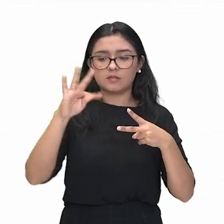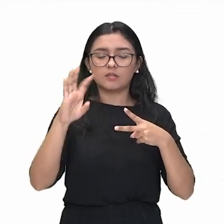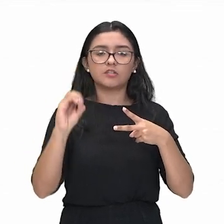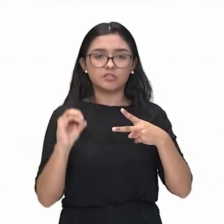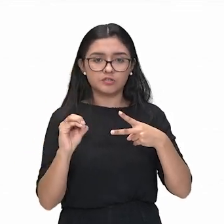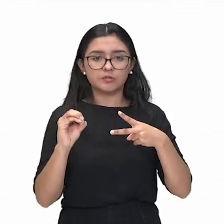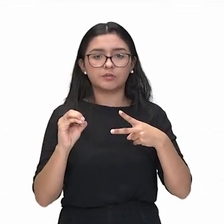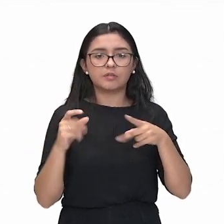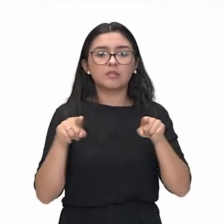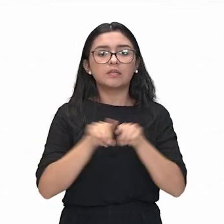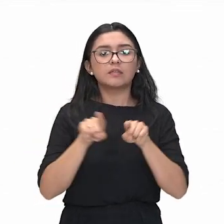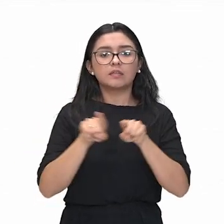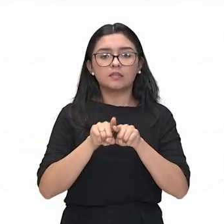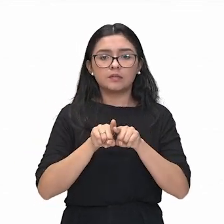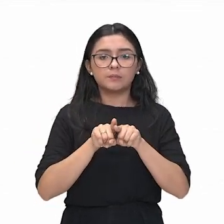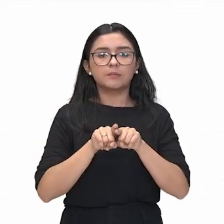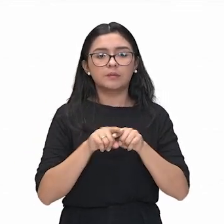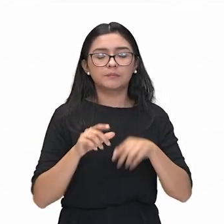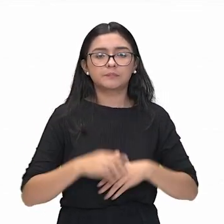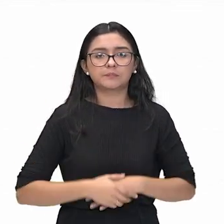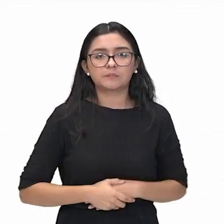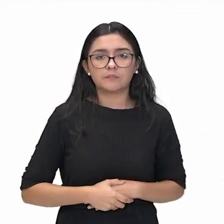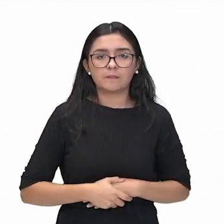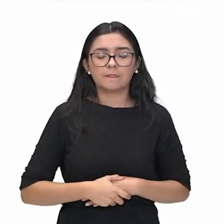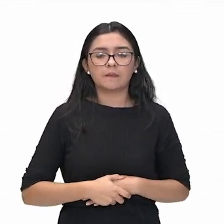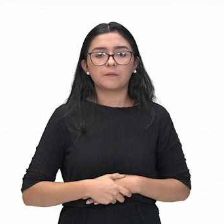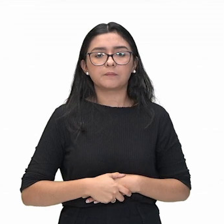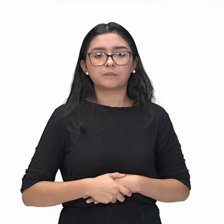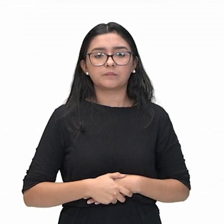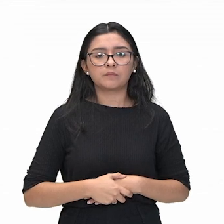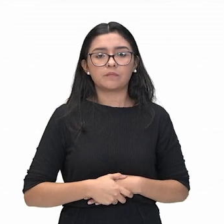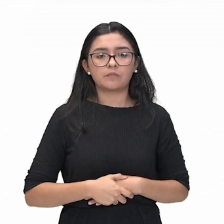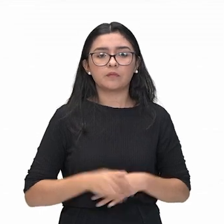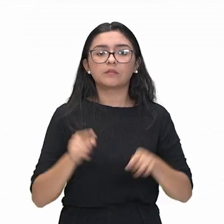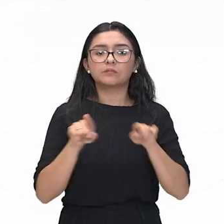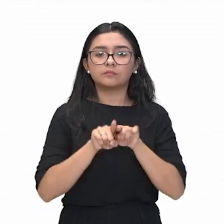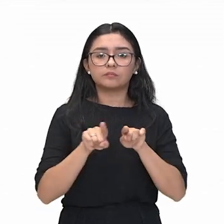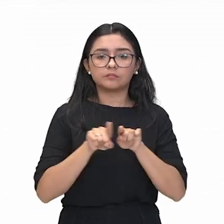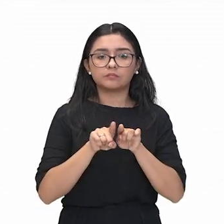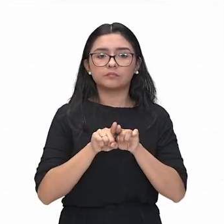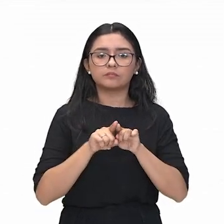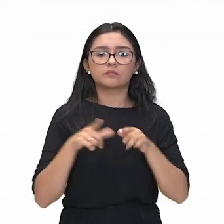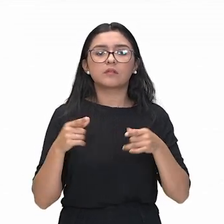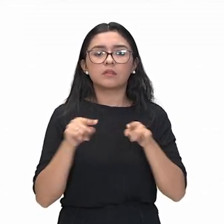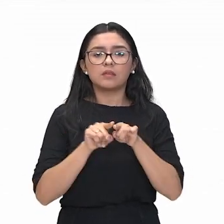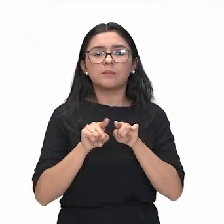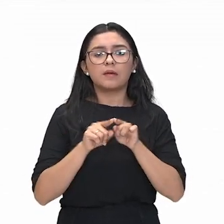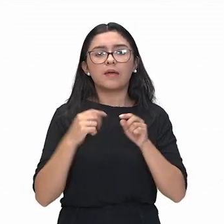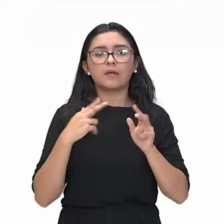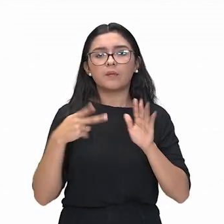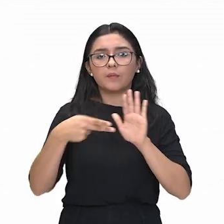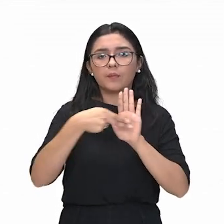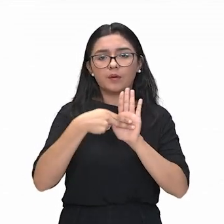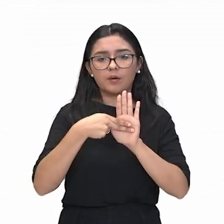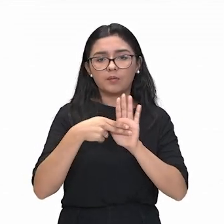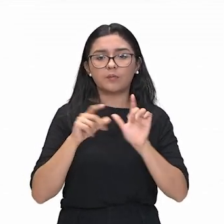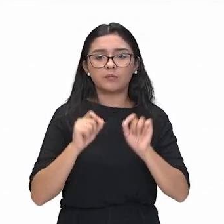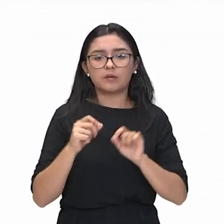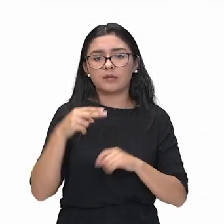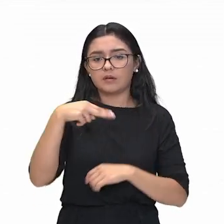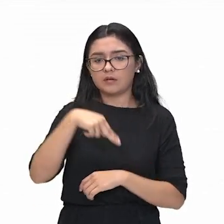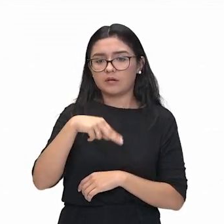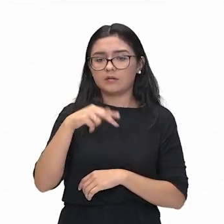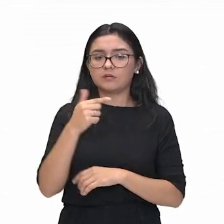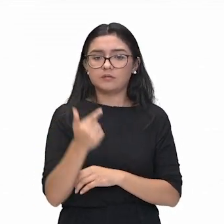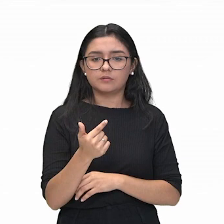incidente, com o índice de refração daquele meio 1, N1 vezes seno θ 1, isso vai ser igual ao N2, que é